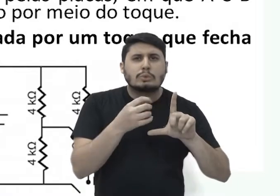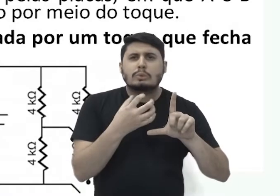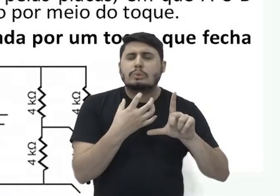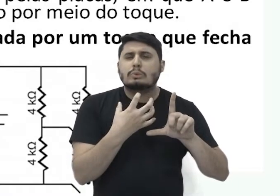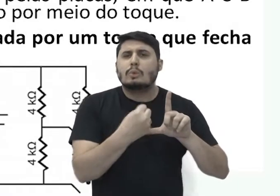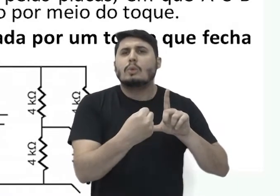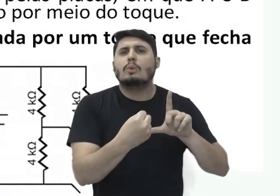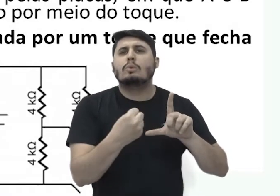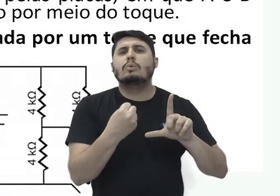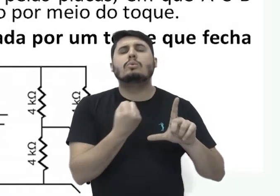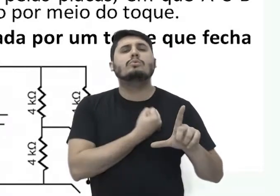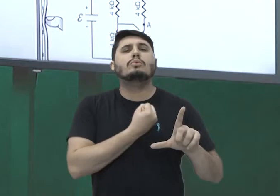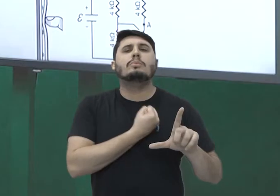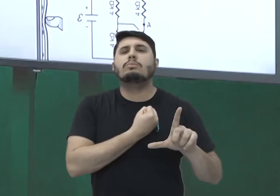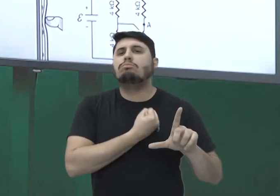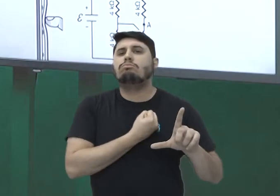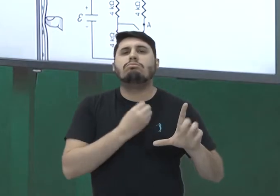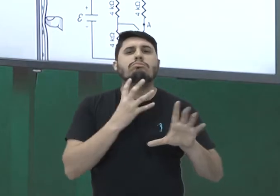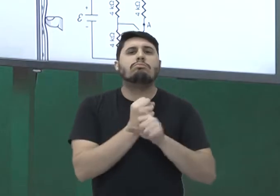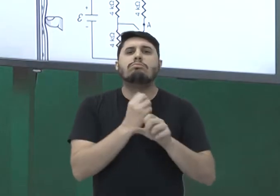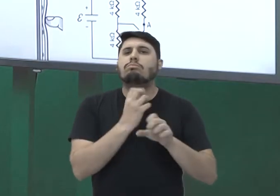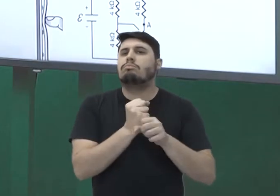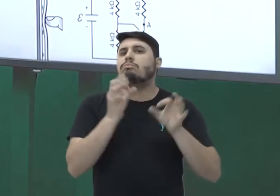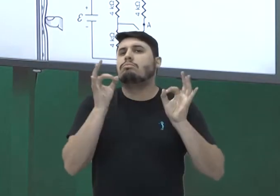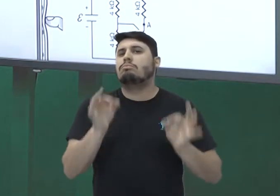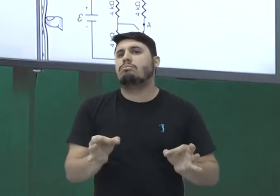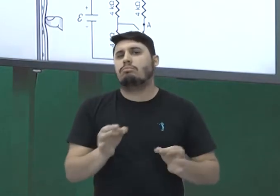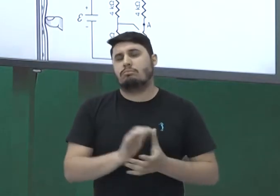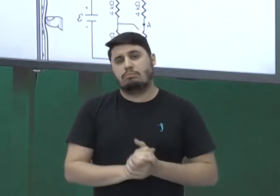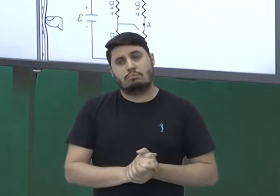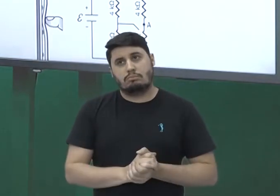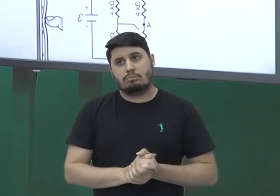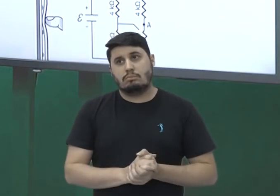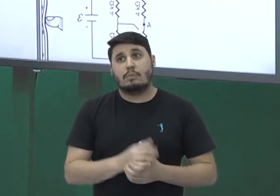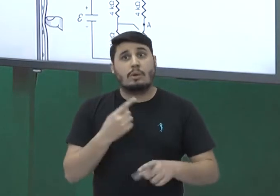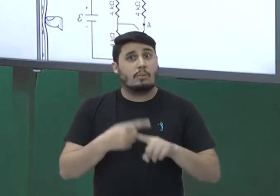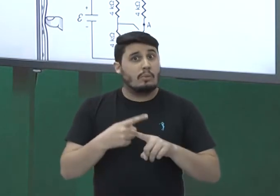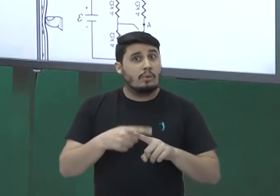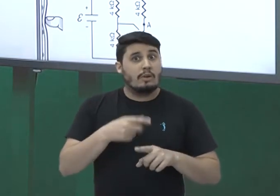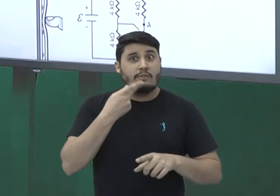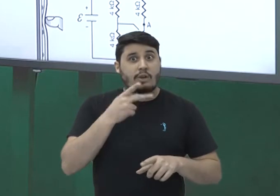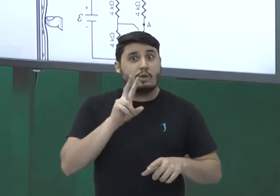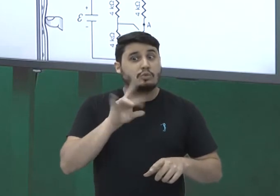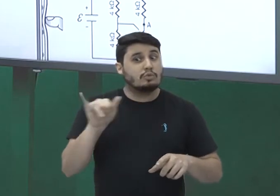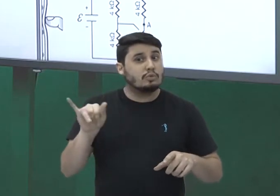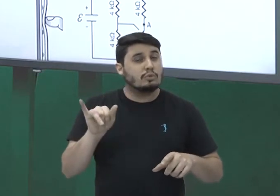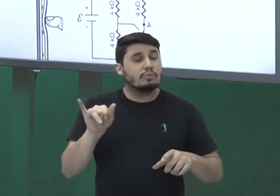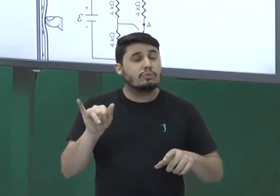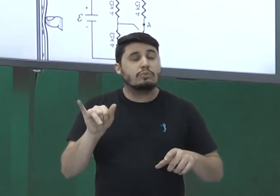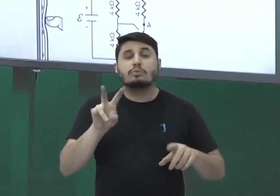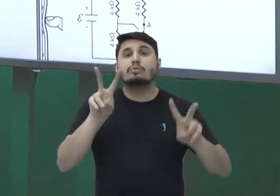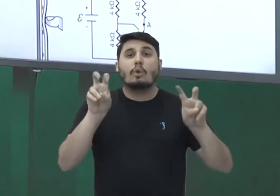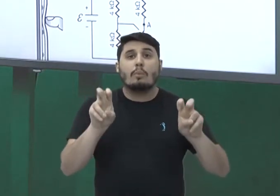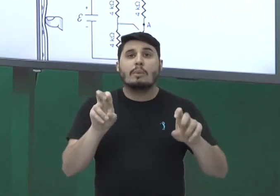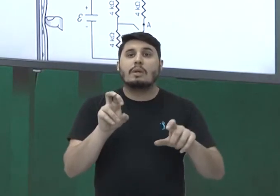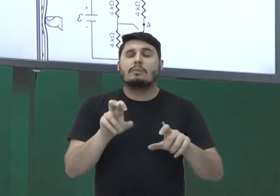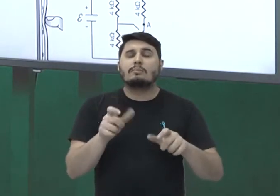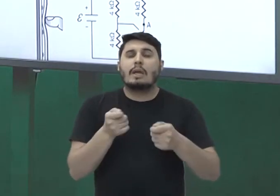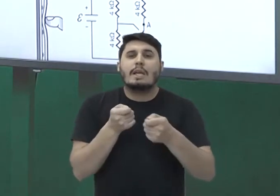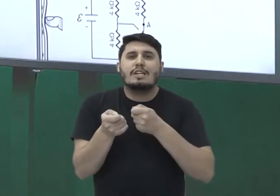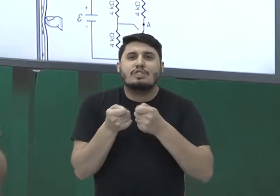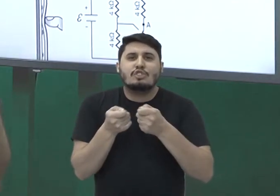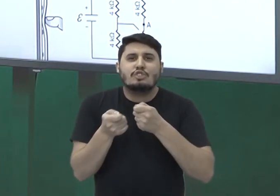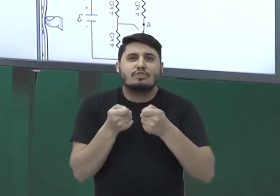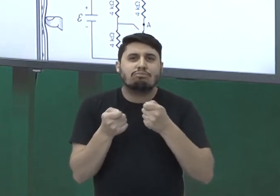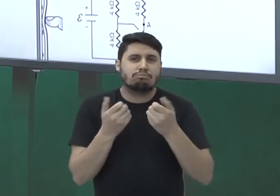circuito no ponto A? Pessoal, vamos entender uma coisa aqui logo. Ele falou de resistência equivalente. Se a gente